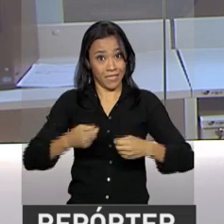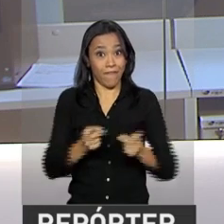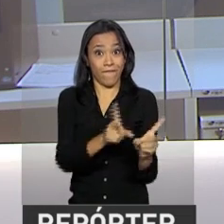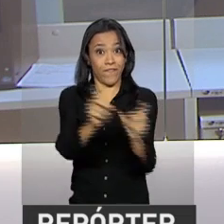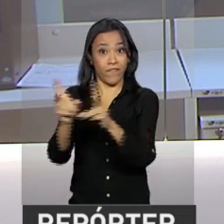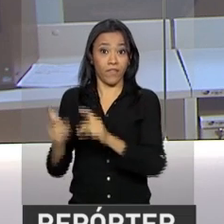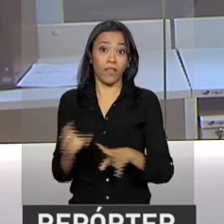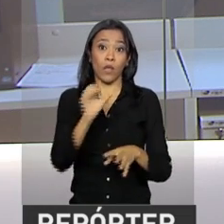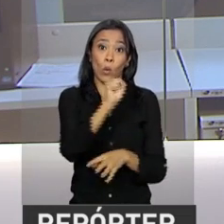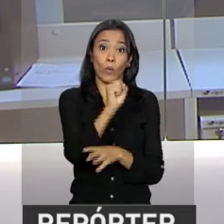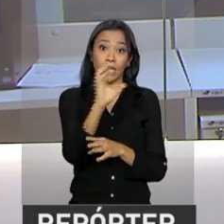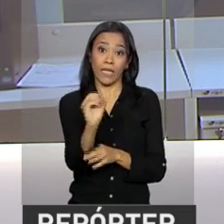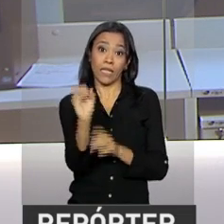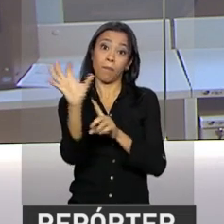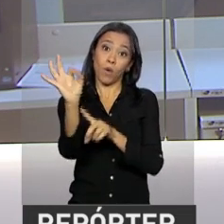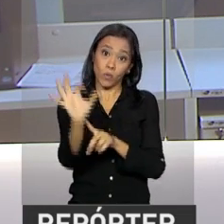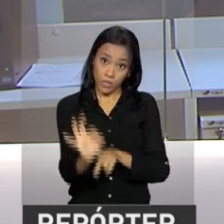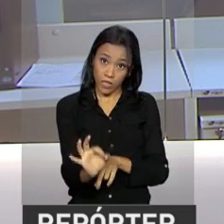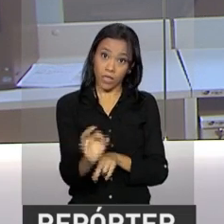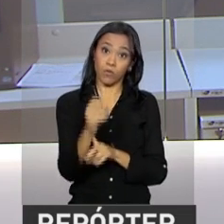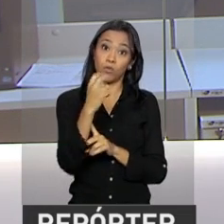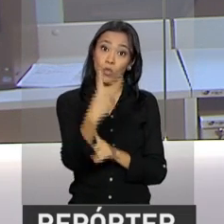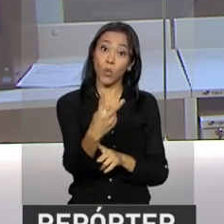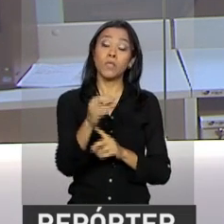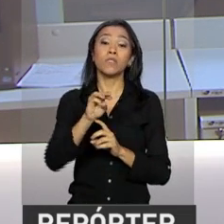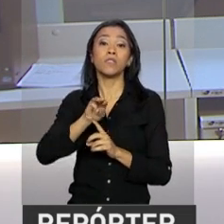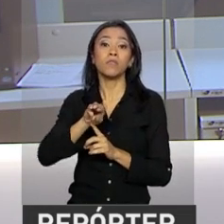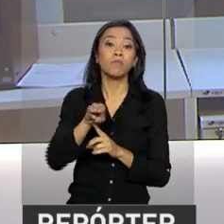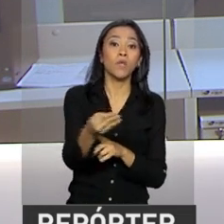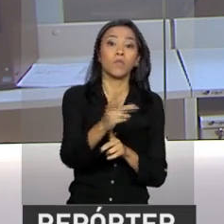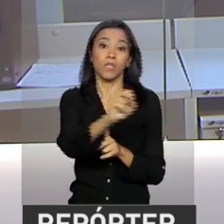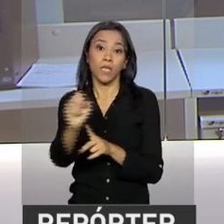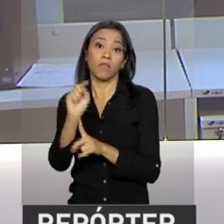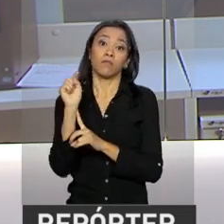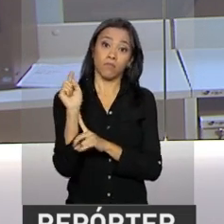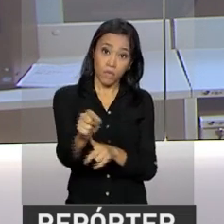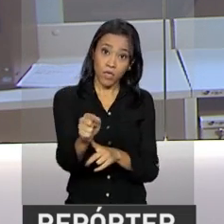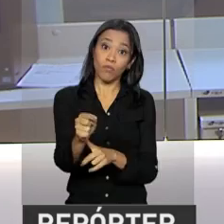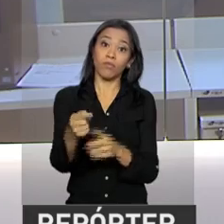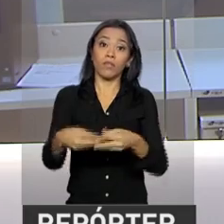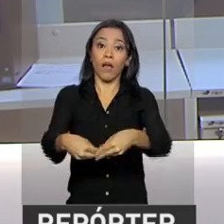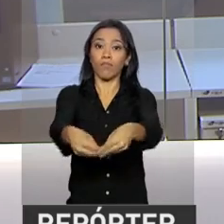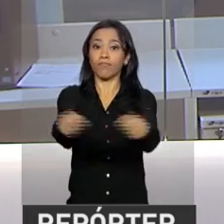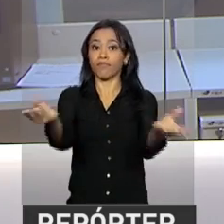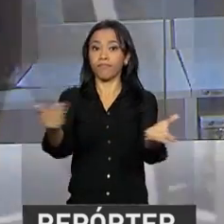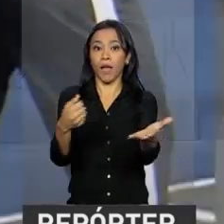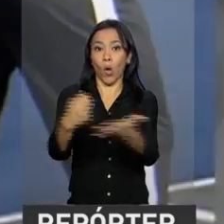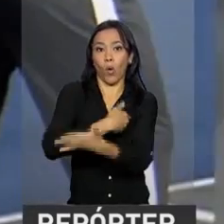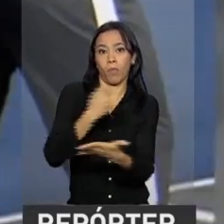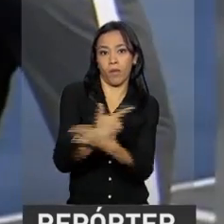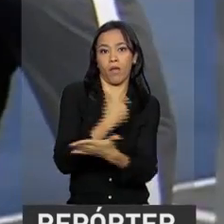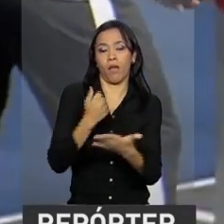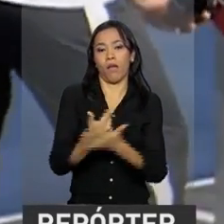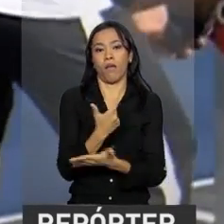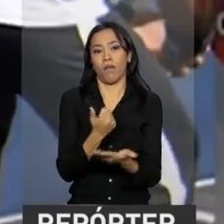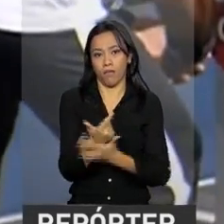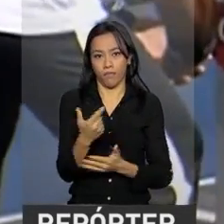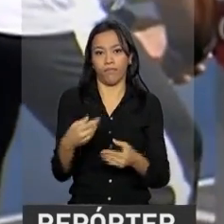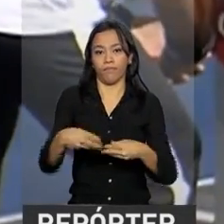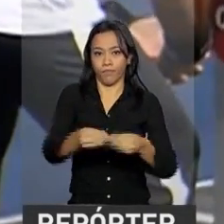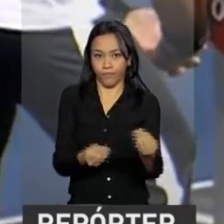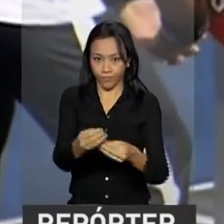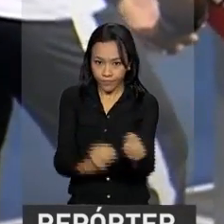menos oitenta por cento dos dois milhões e meio de entradas colocadas à disposição do público ao contrário das